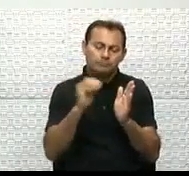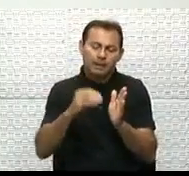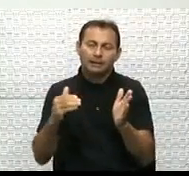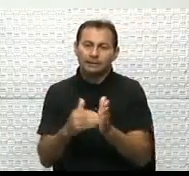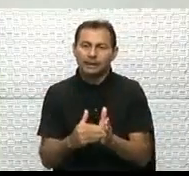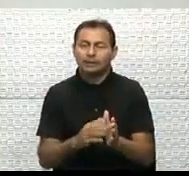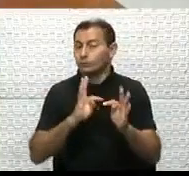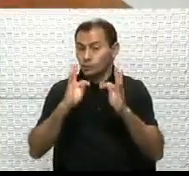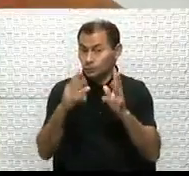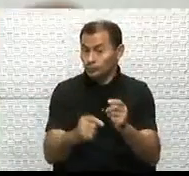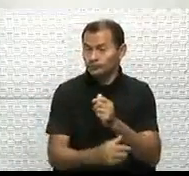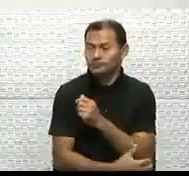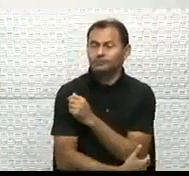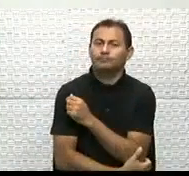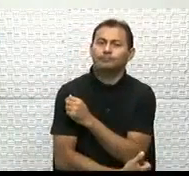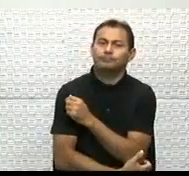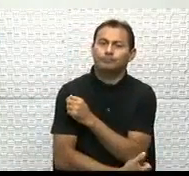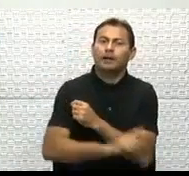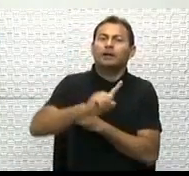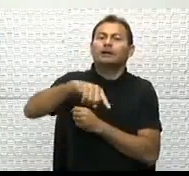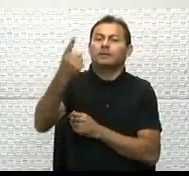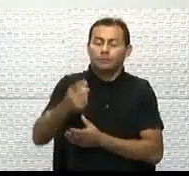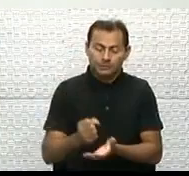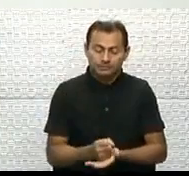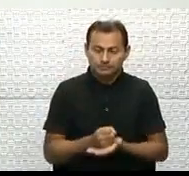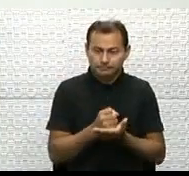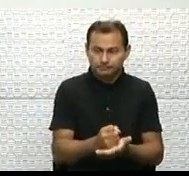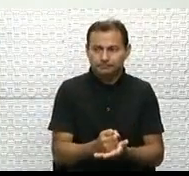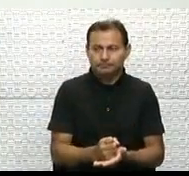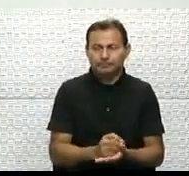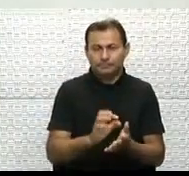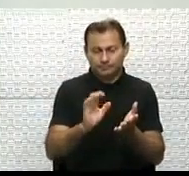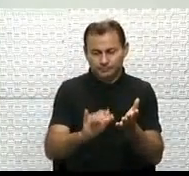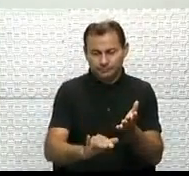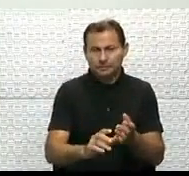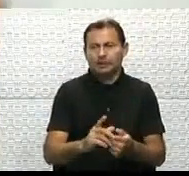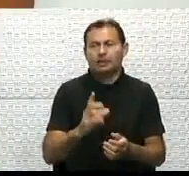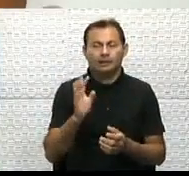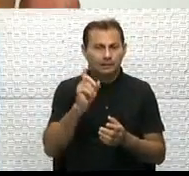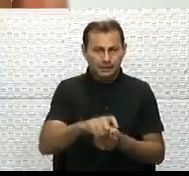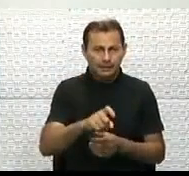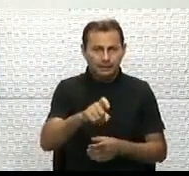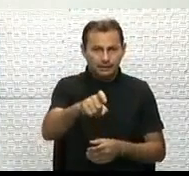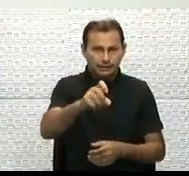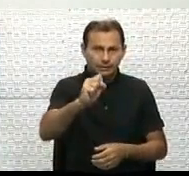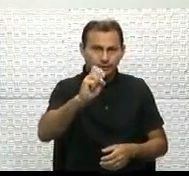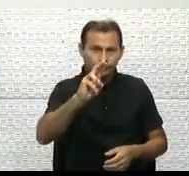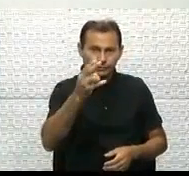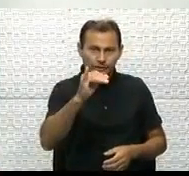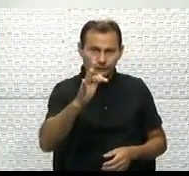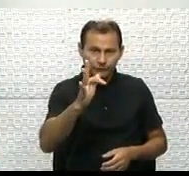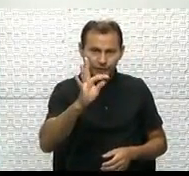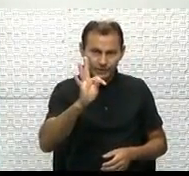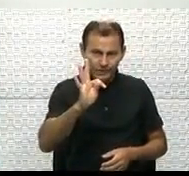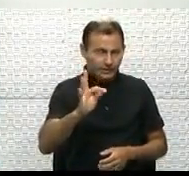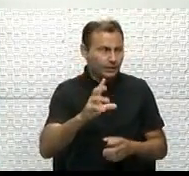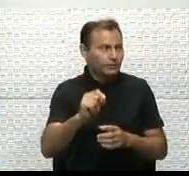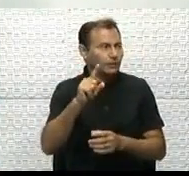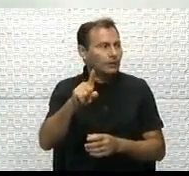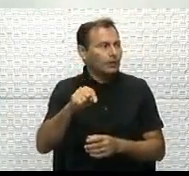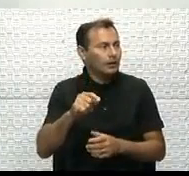memória da calculadora. Depois que você registrar, aí você tecla Shift e escolhe